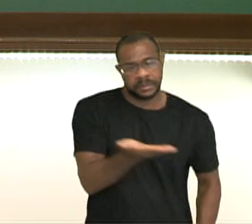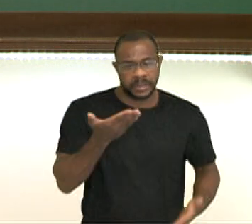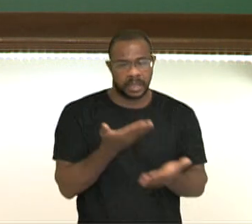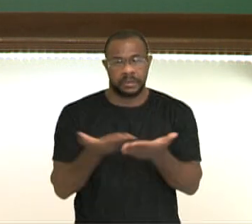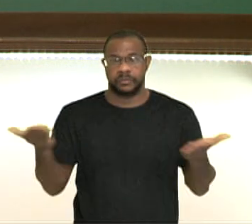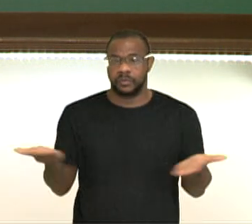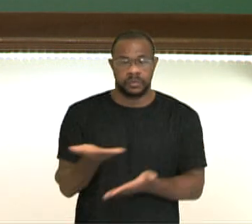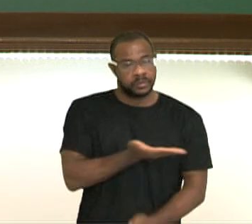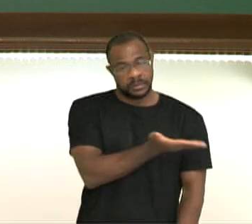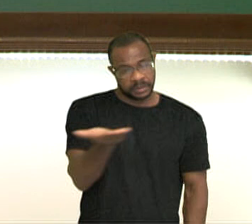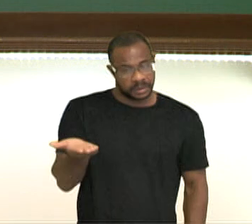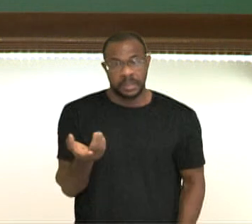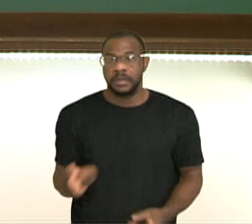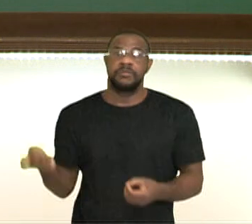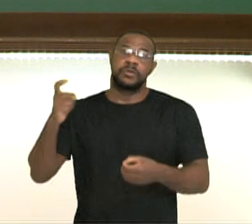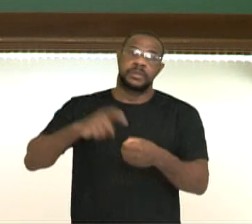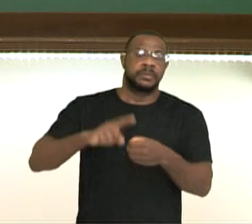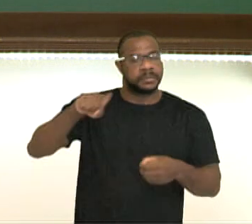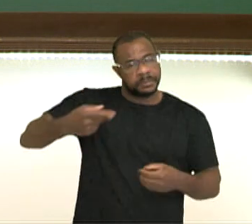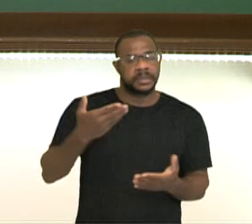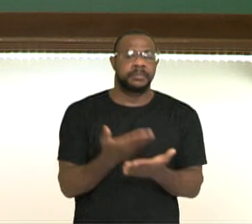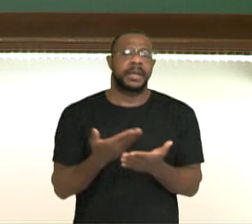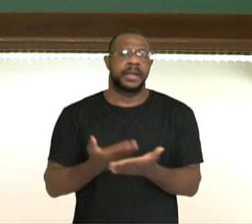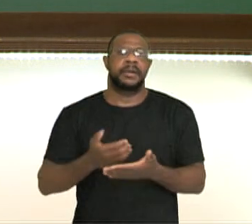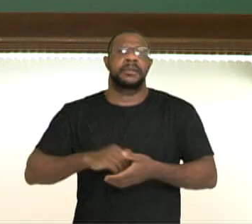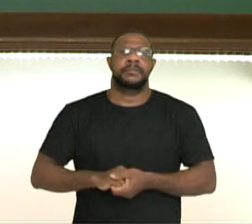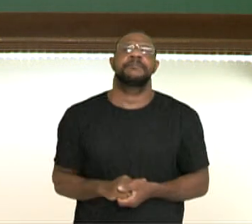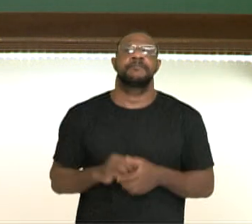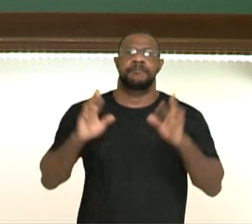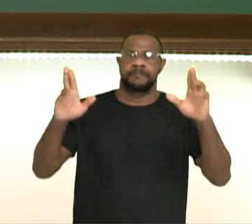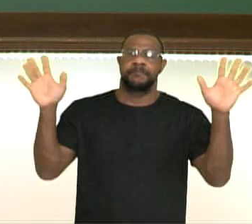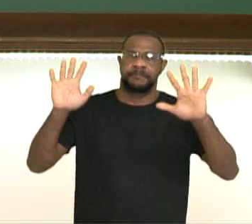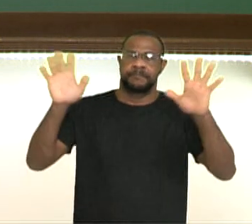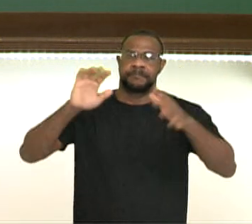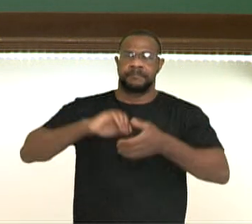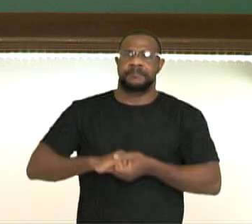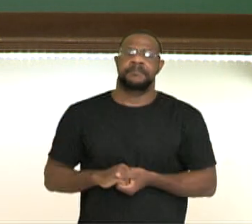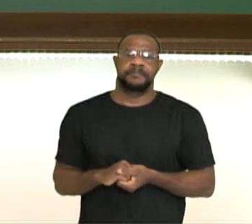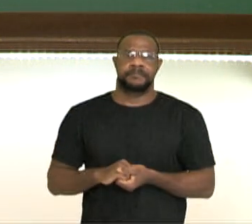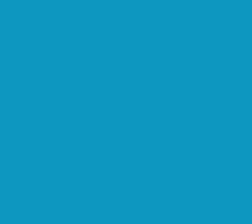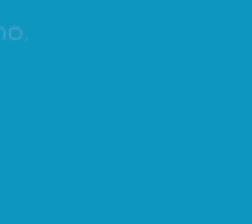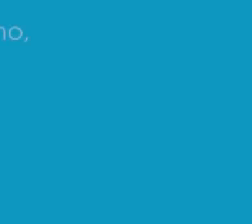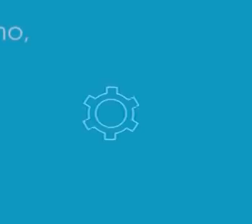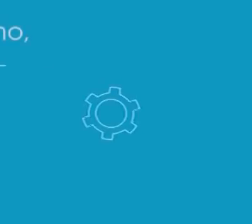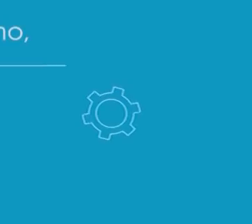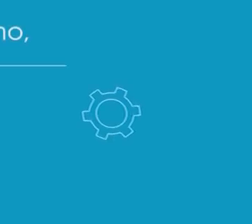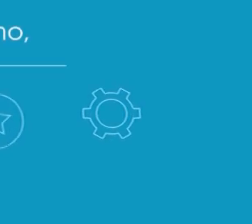hoje com vocês. Voltamos numa próxima aula com mais geografia. Um abraço a todos e até lá.